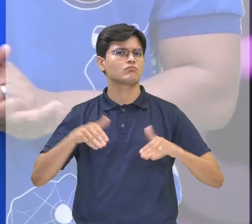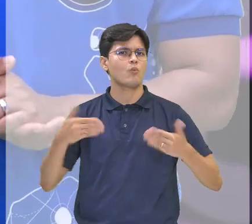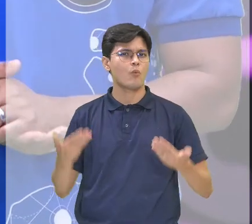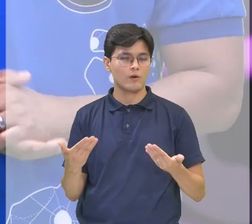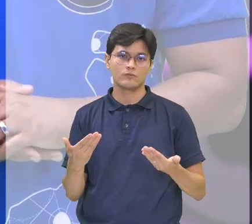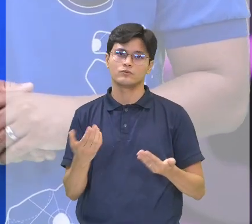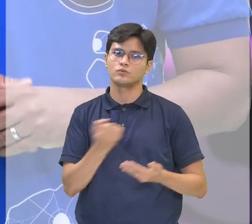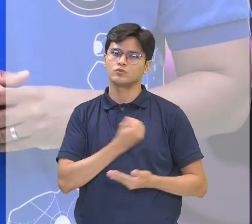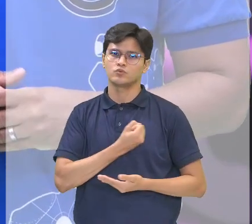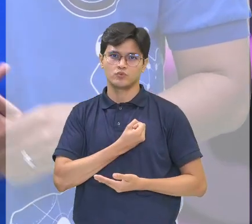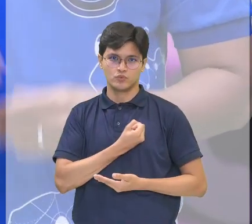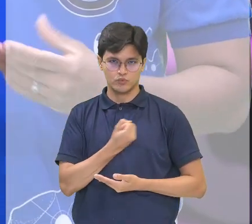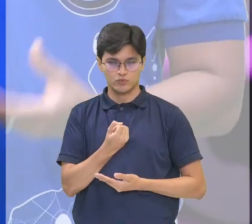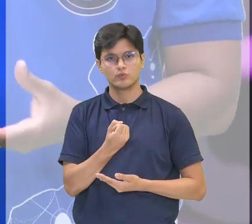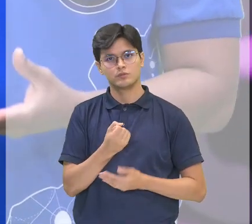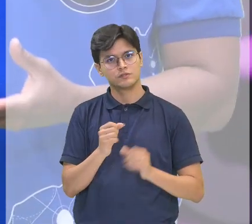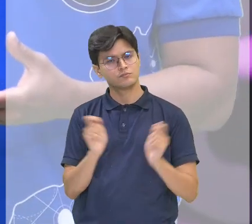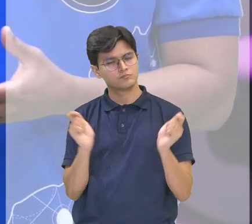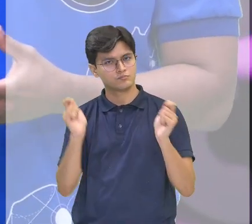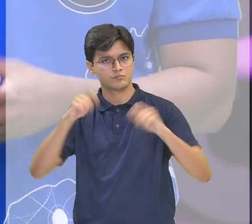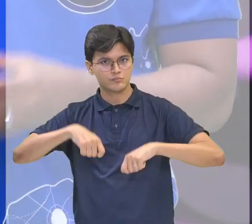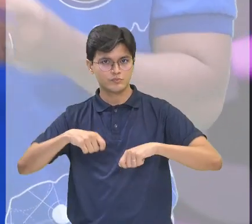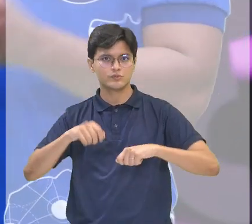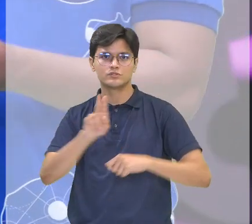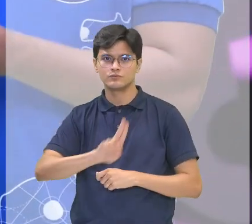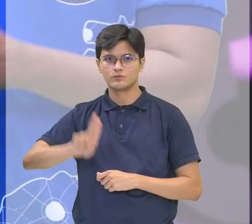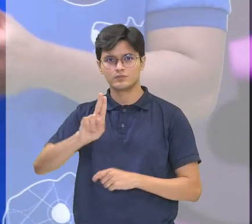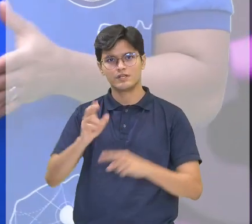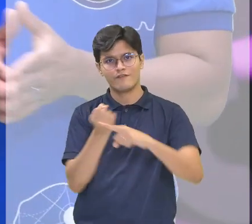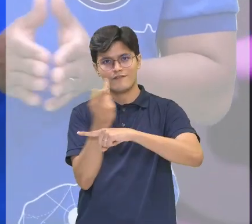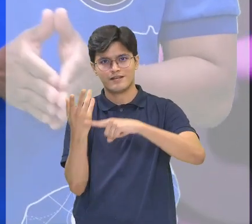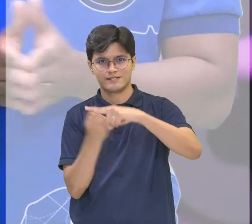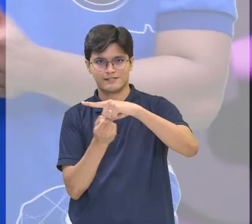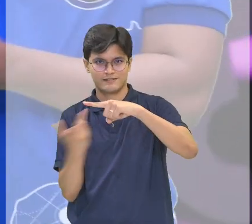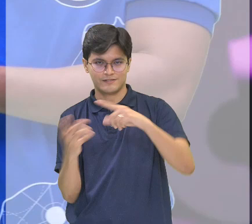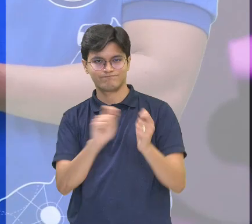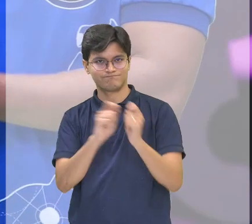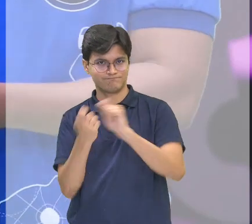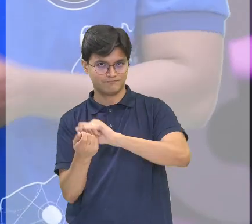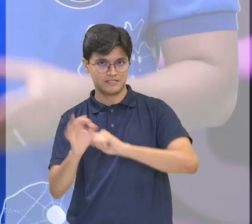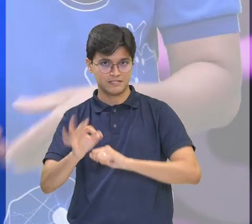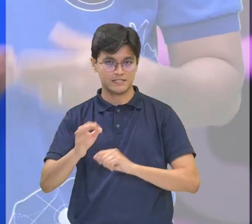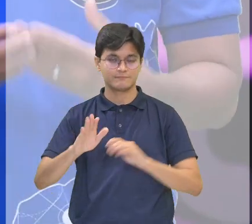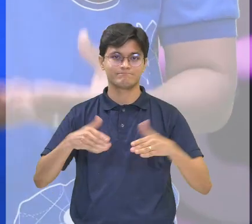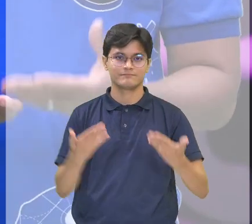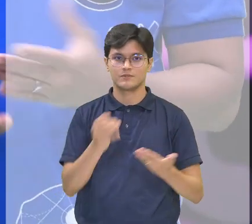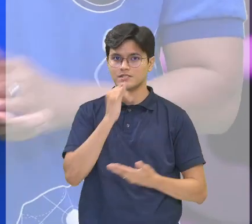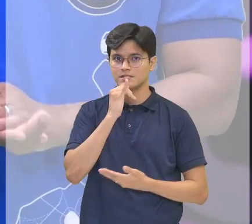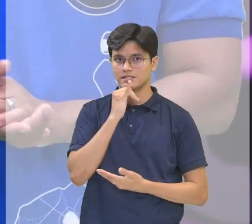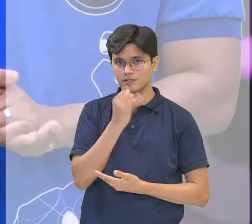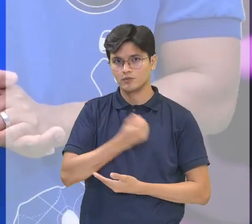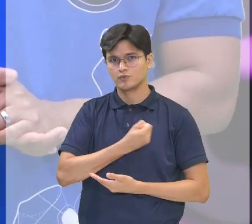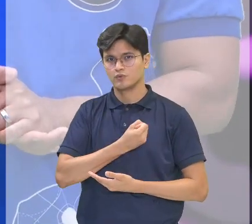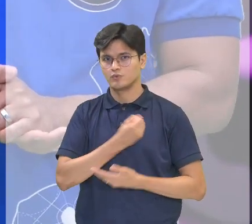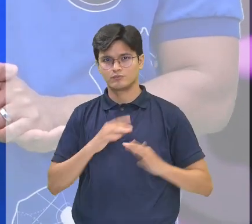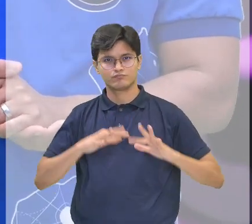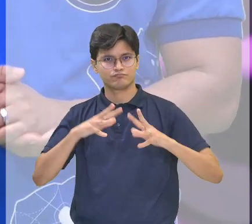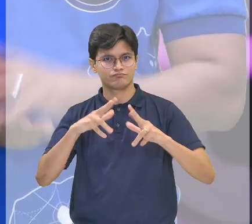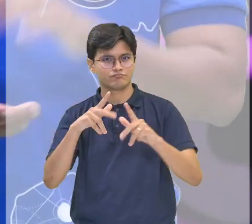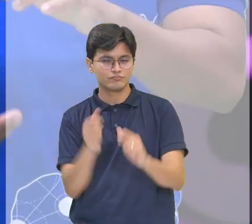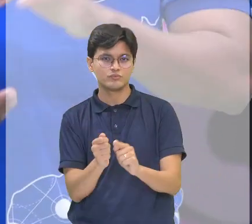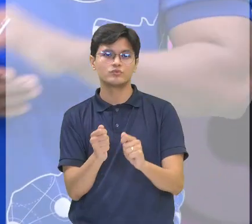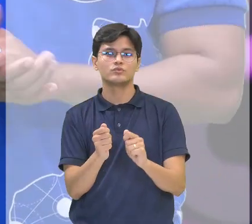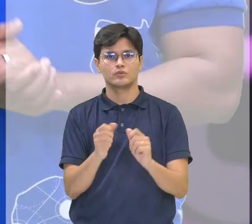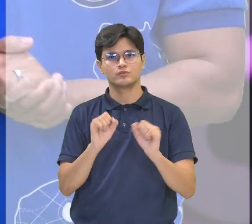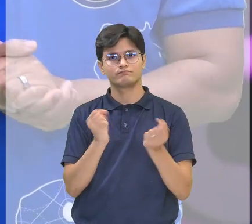todo número que pode ser escrito na forma de fração. Então, todo número decimal finito, ele pode ser escrito na forma de